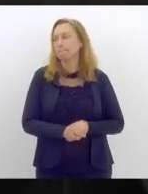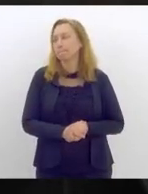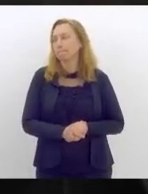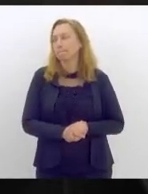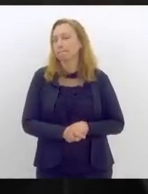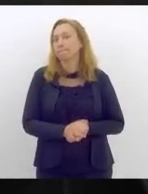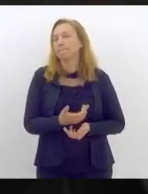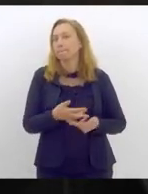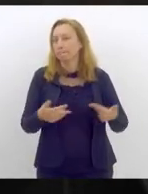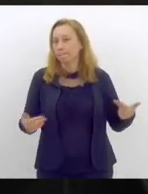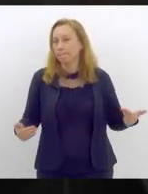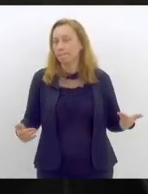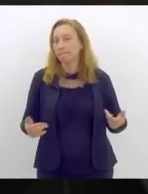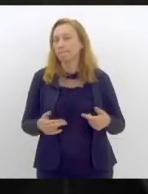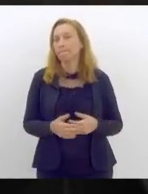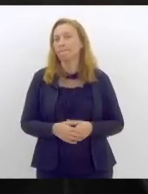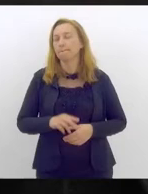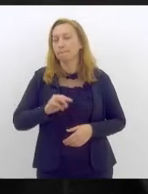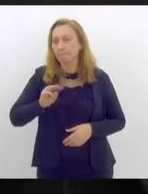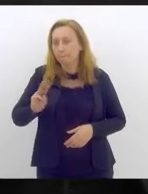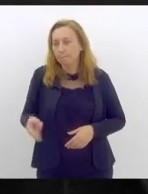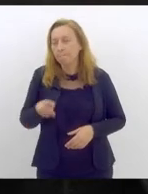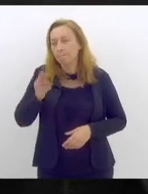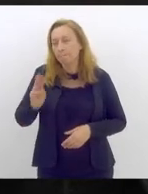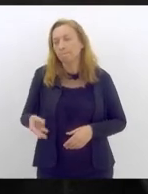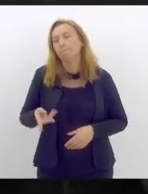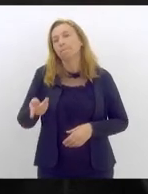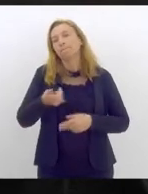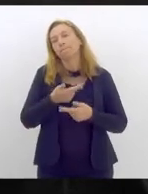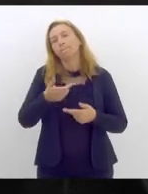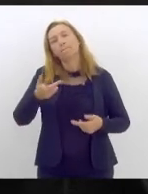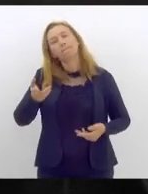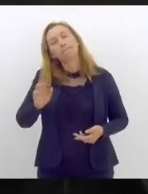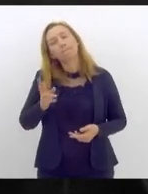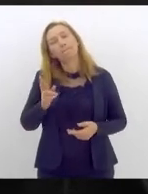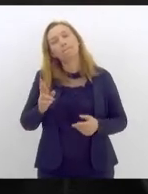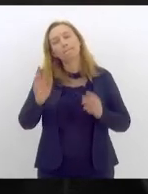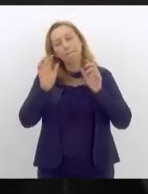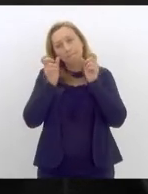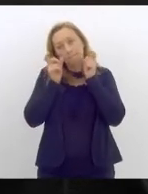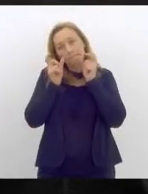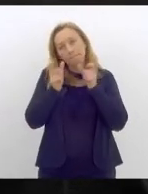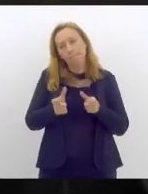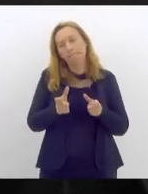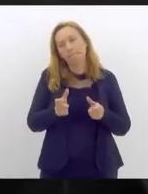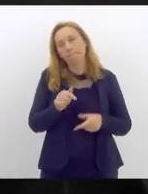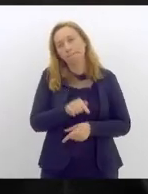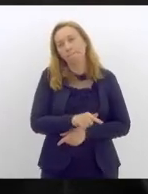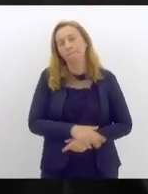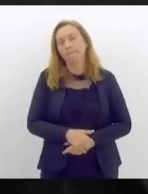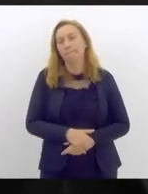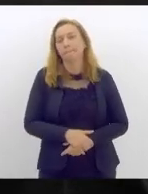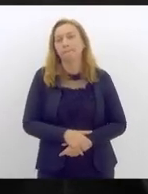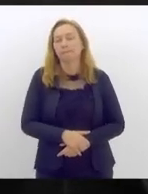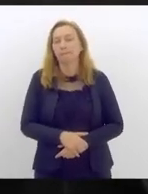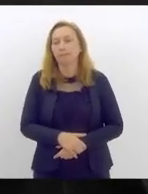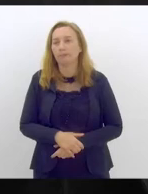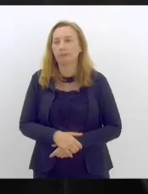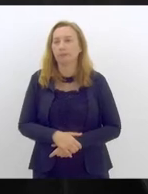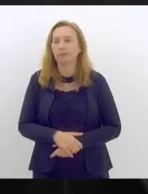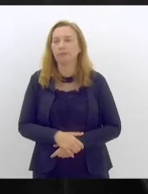dezenas e centenas de milhões de reais mas o que eu quero chamar a atenção aqui além